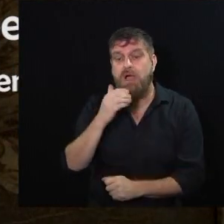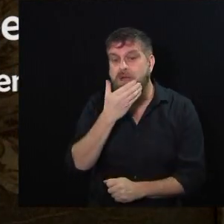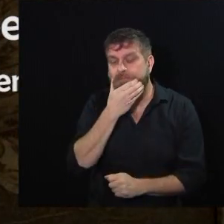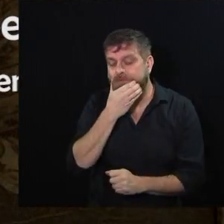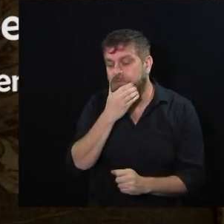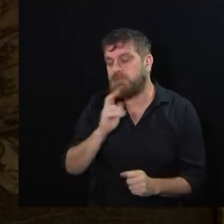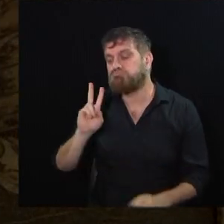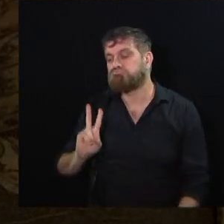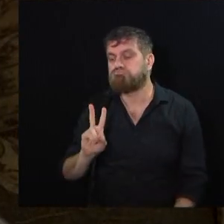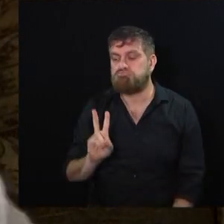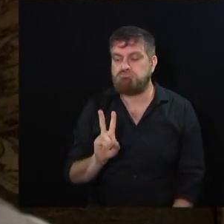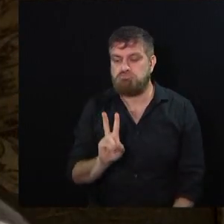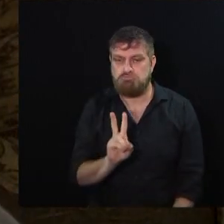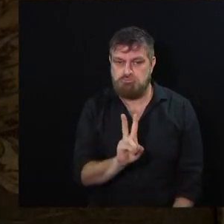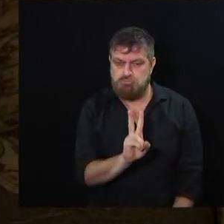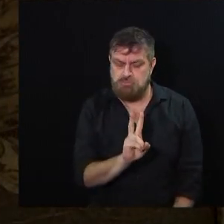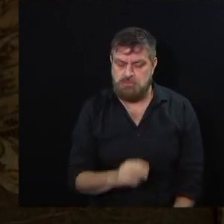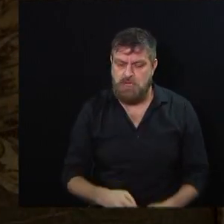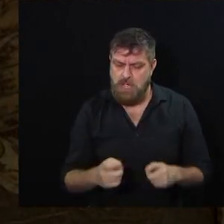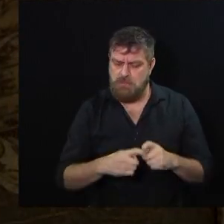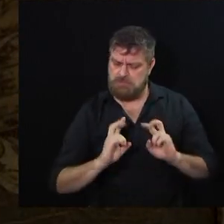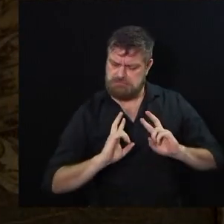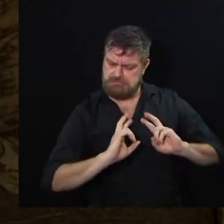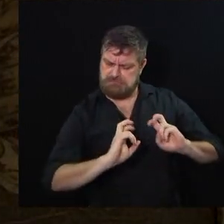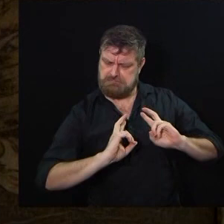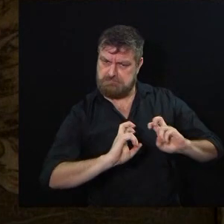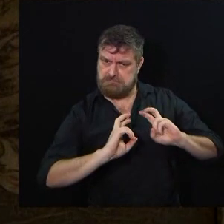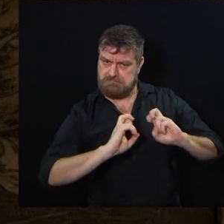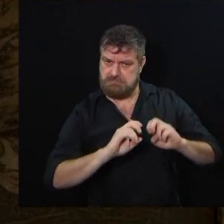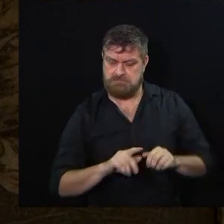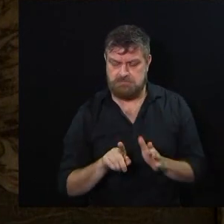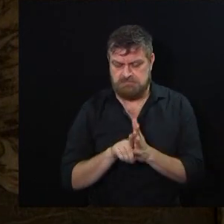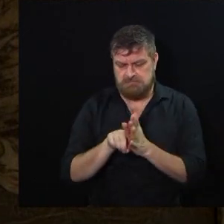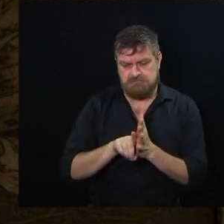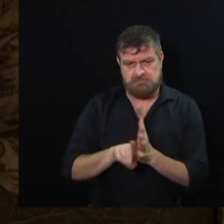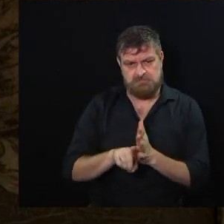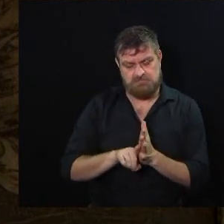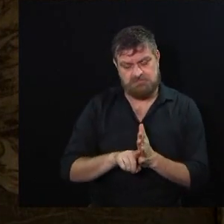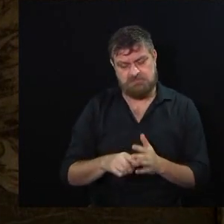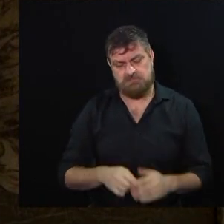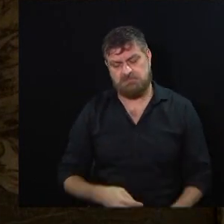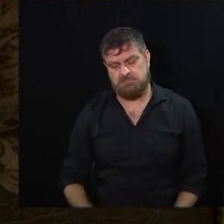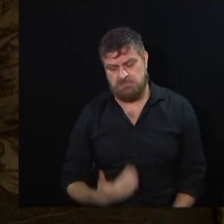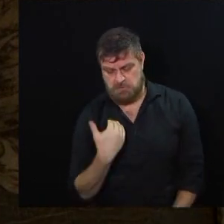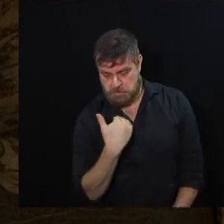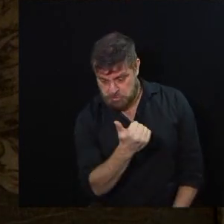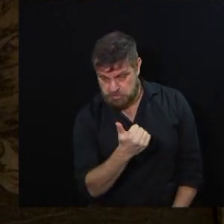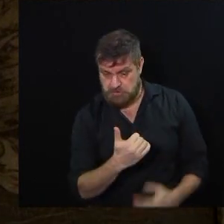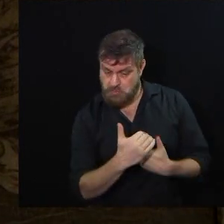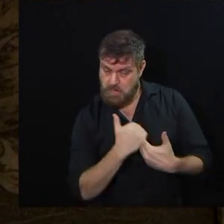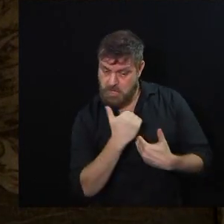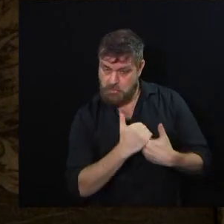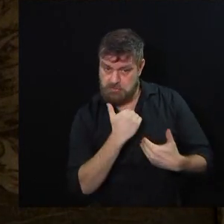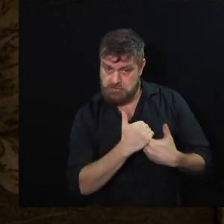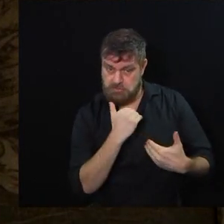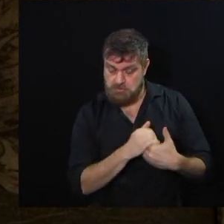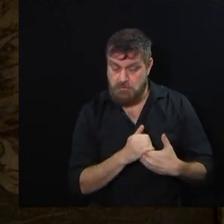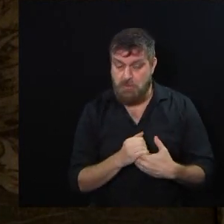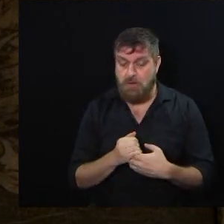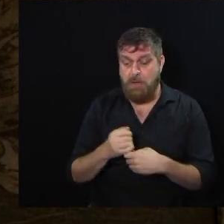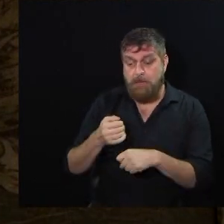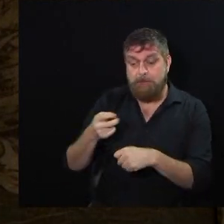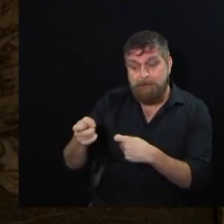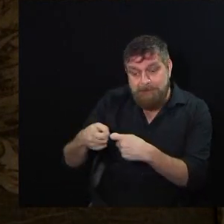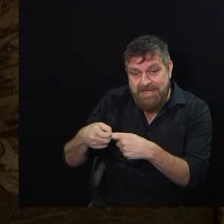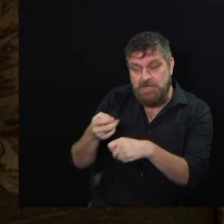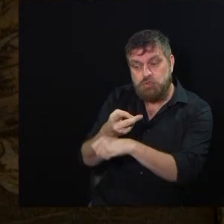ele achou que eu fiz exame rotineiro, ele achou, me procurou e falou, olha, procura um néfro, que